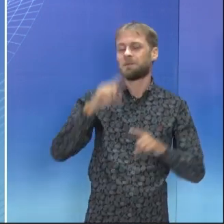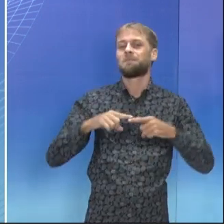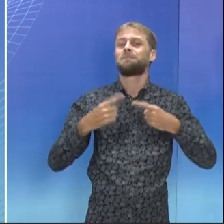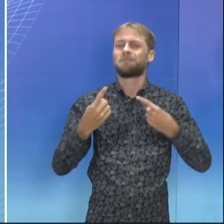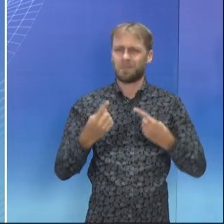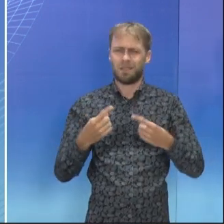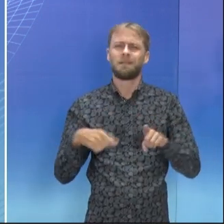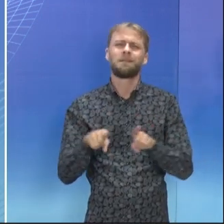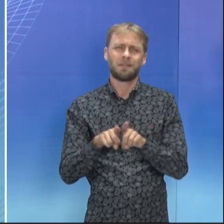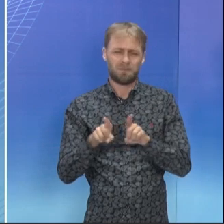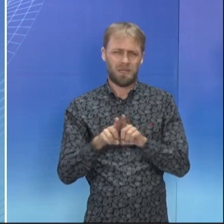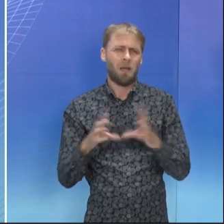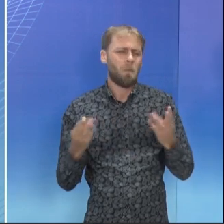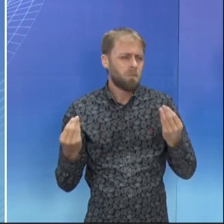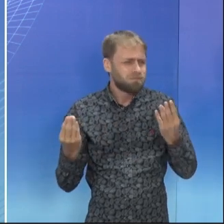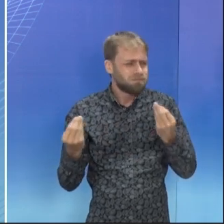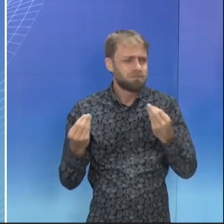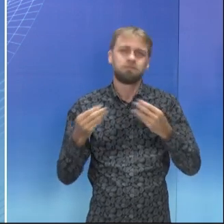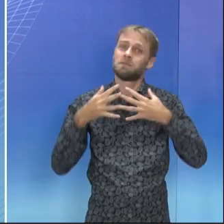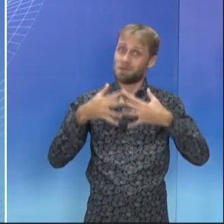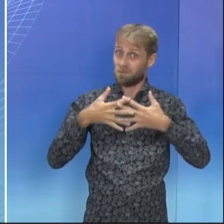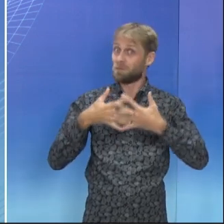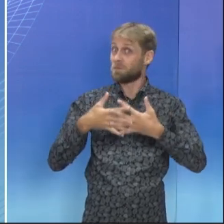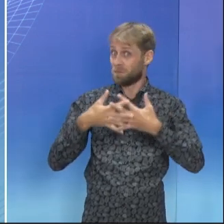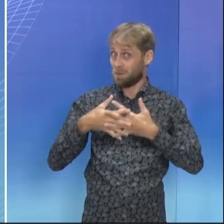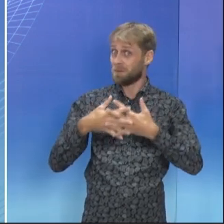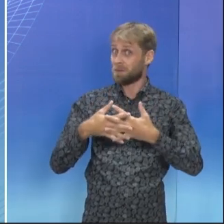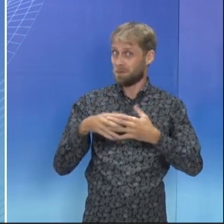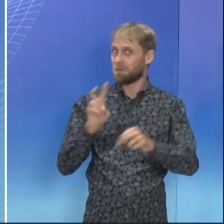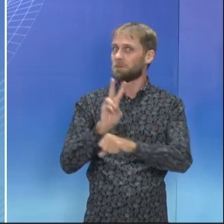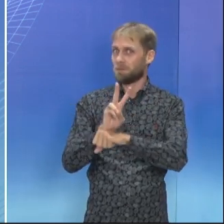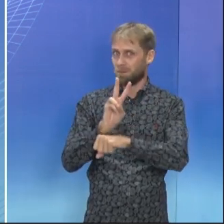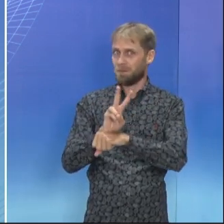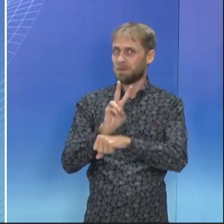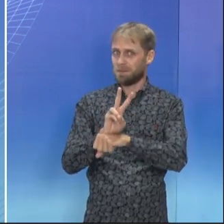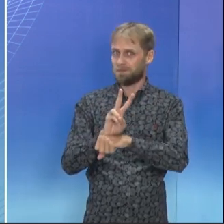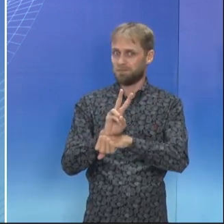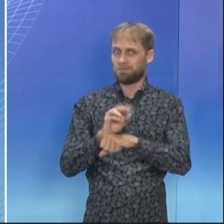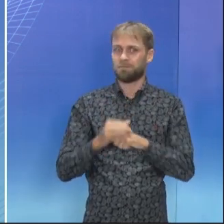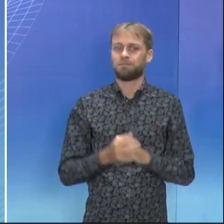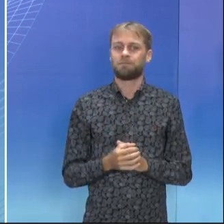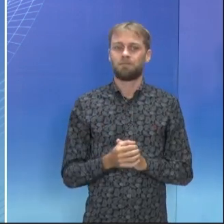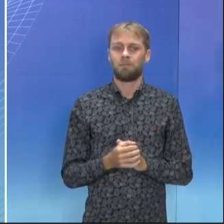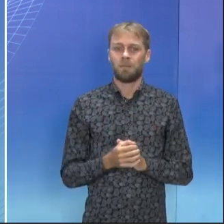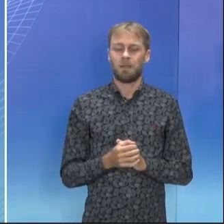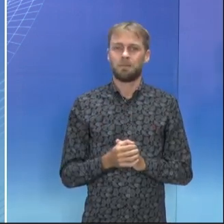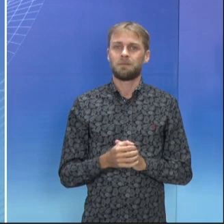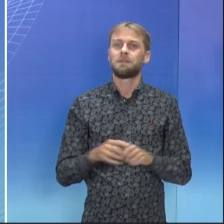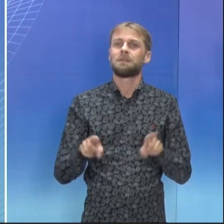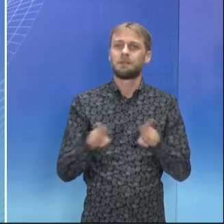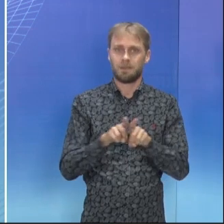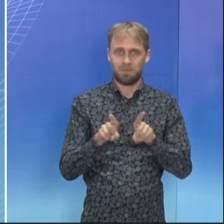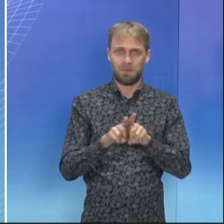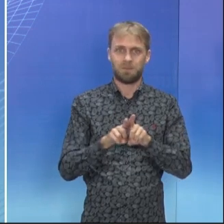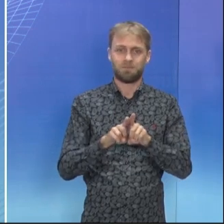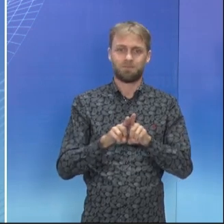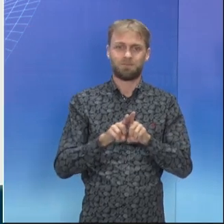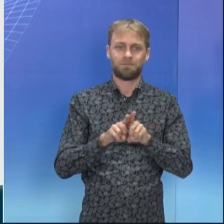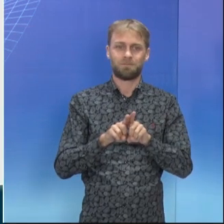tem muitas pegadinhas. E nós vamos ver hoje aqui algumas delas, tá certo? Outra questão é